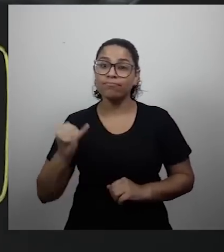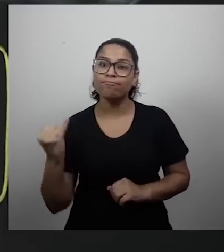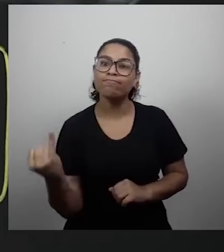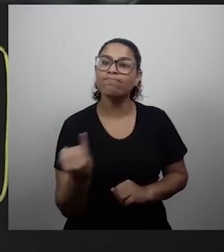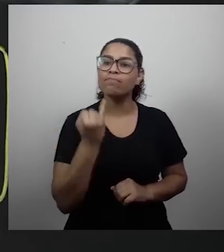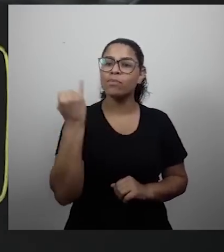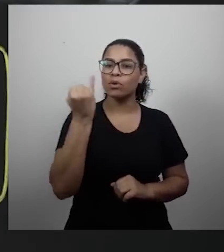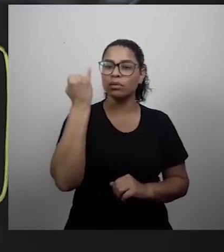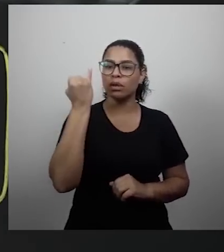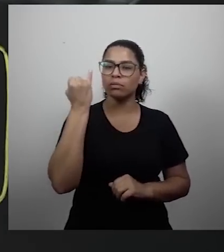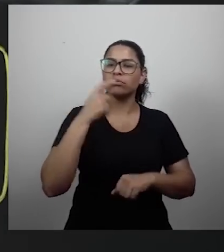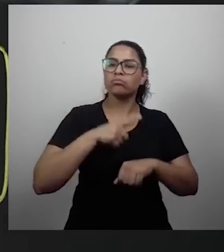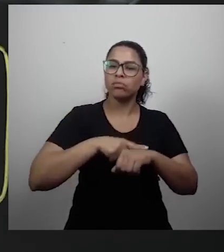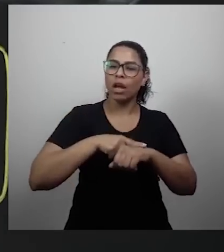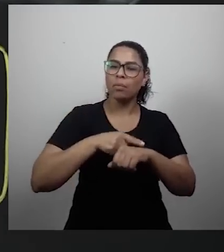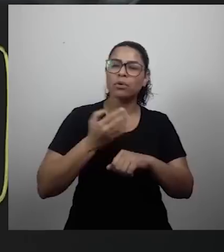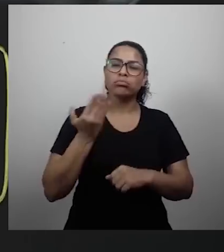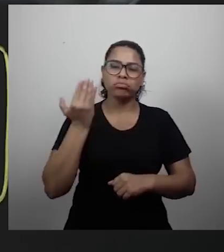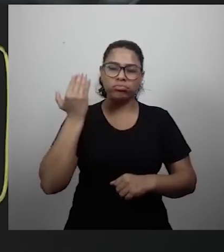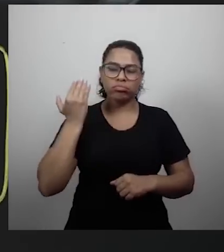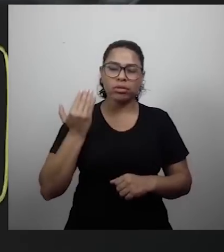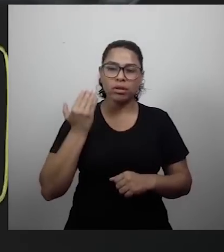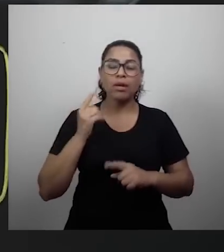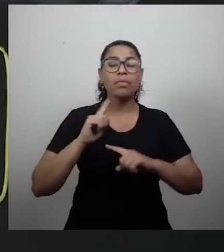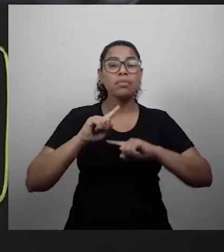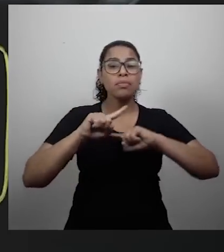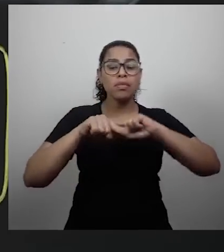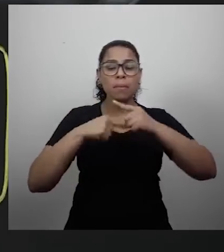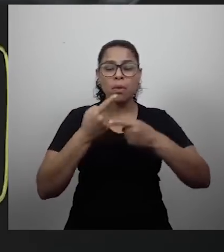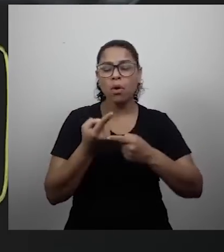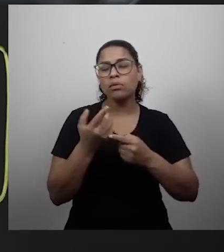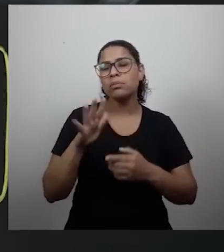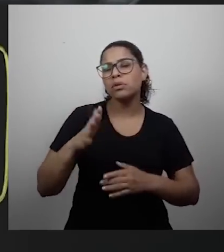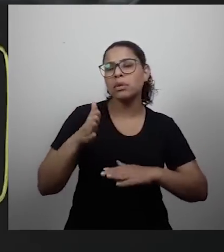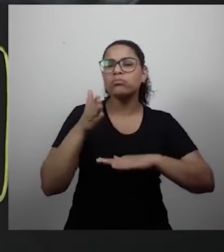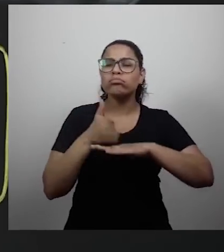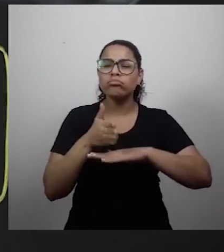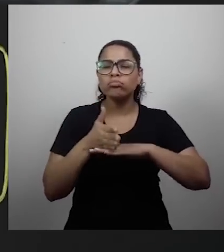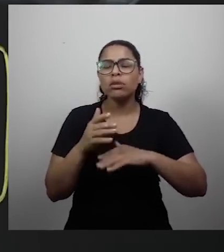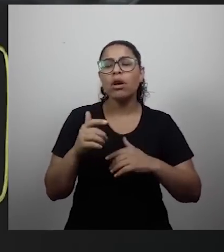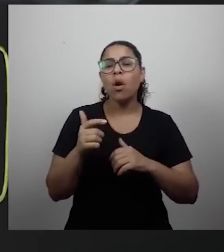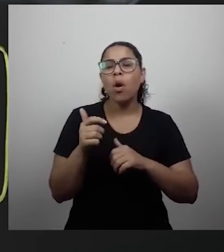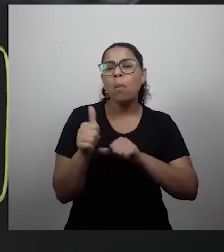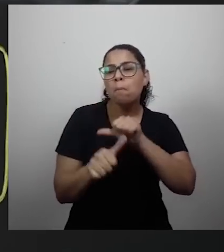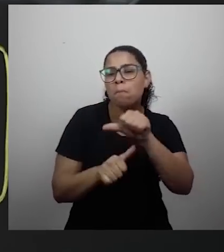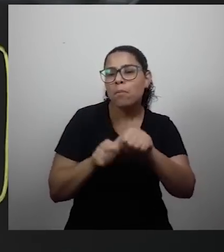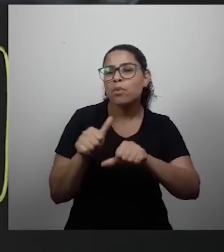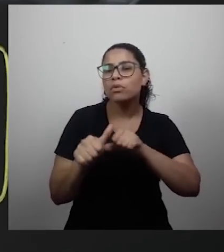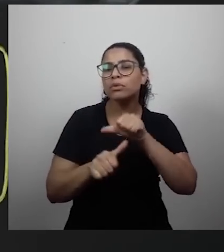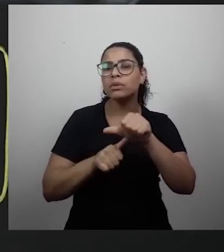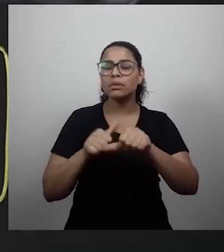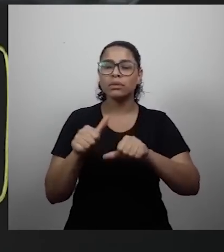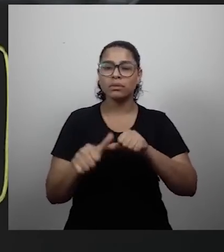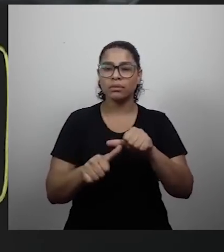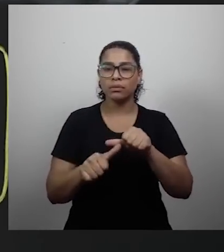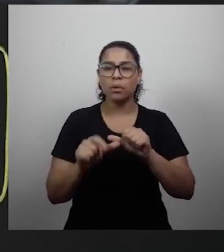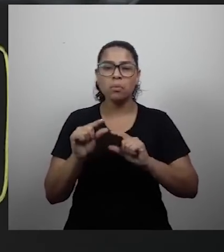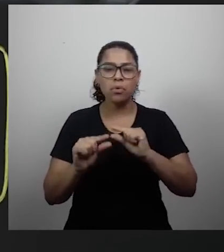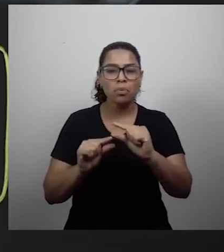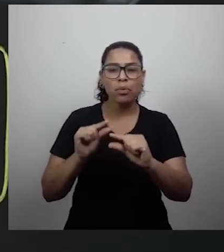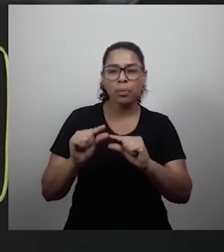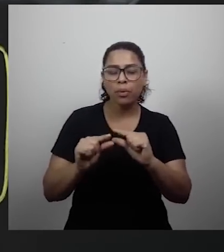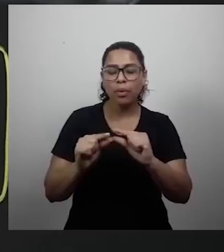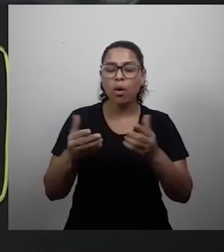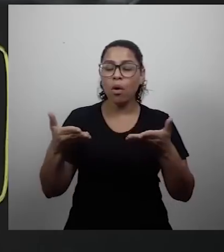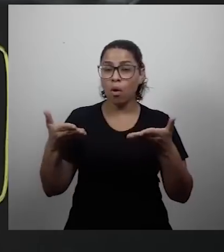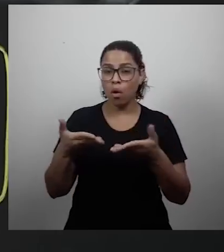importante por muito tempo, ele foi depois, sobretudo ali no período da Idade Média, começando a ser superado por um